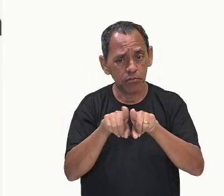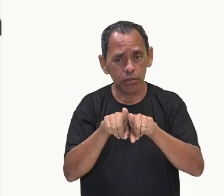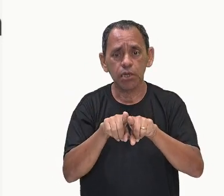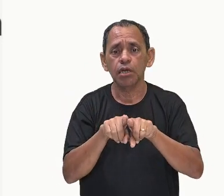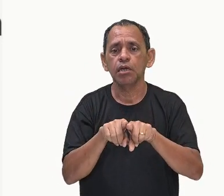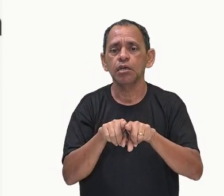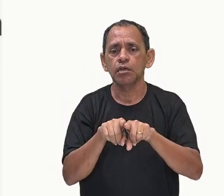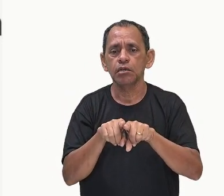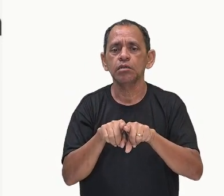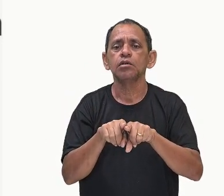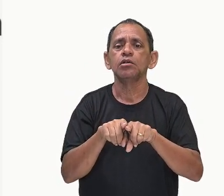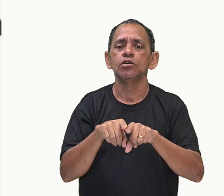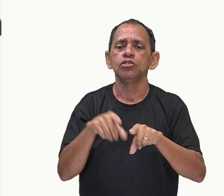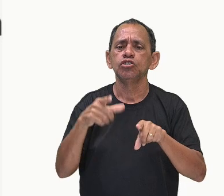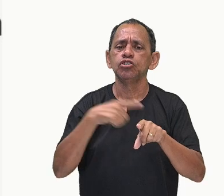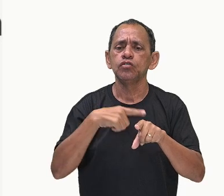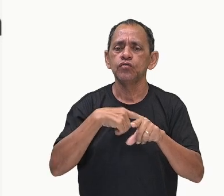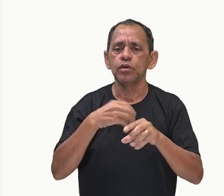o que a gente chama aí